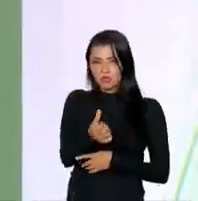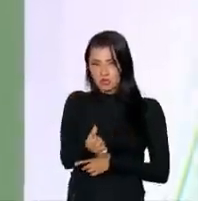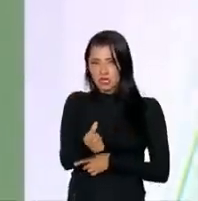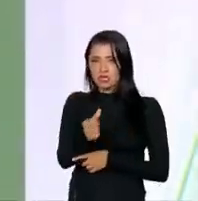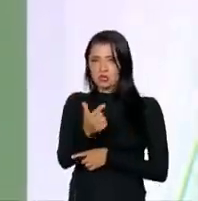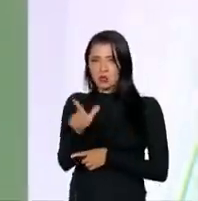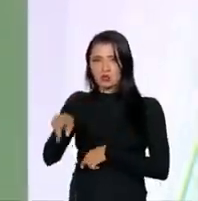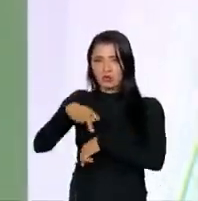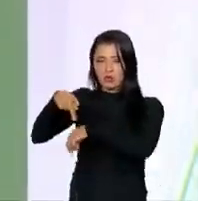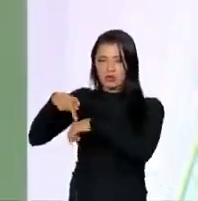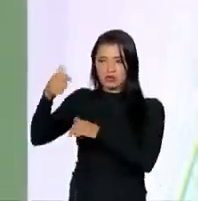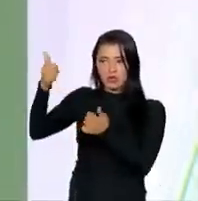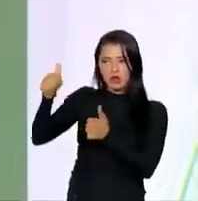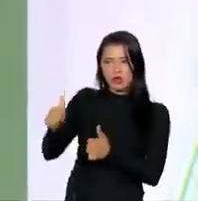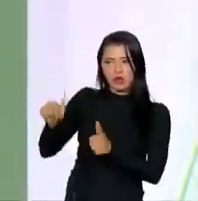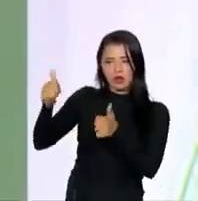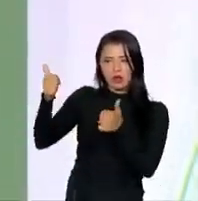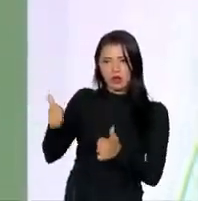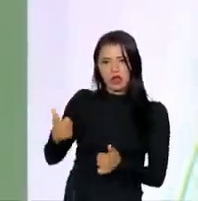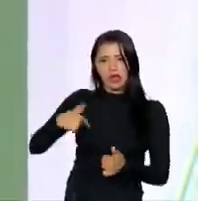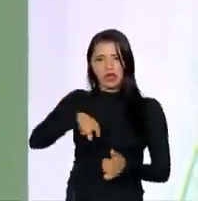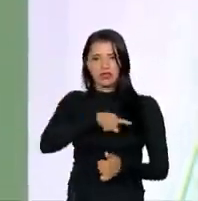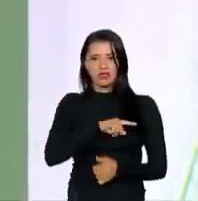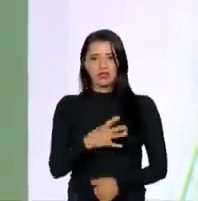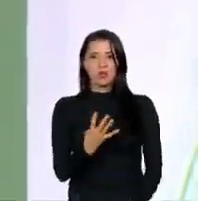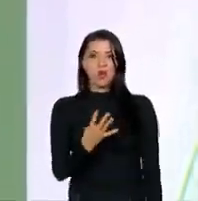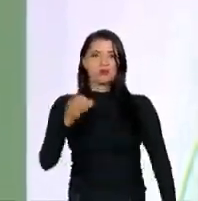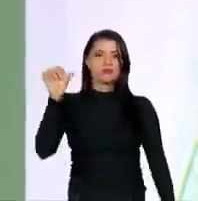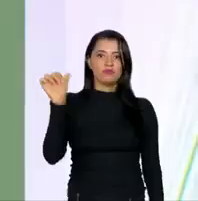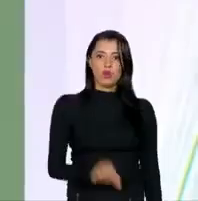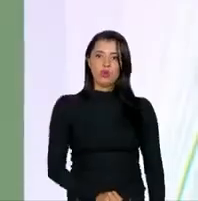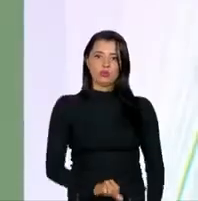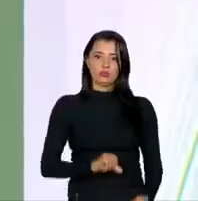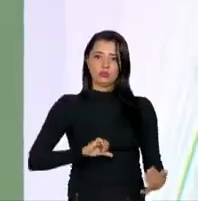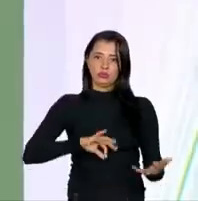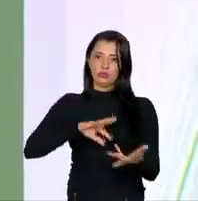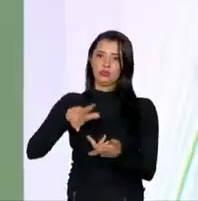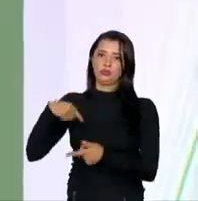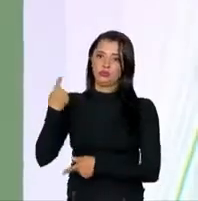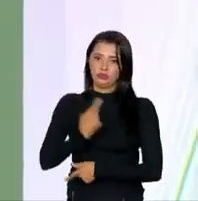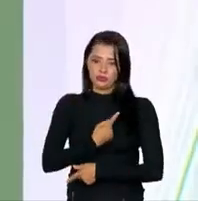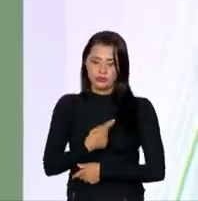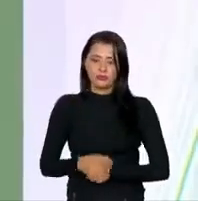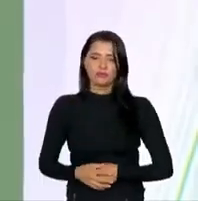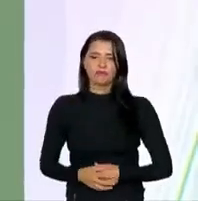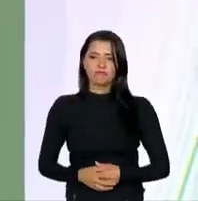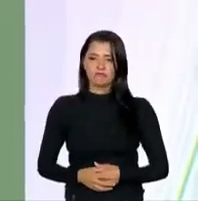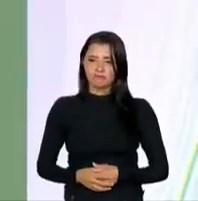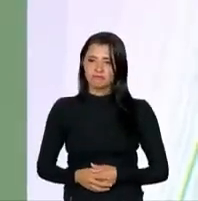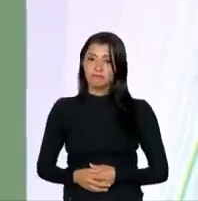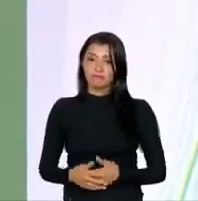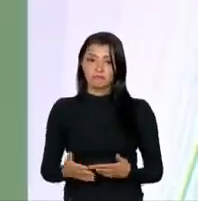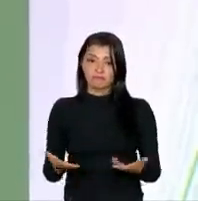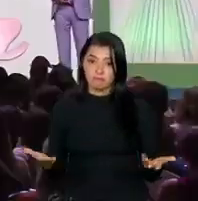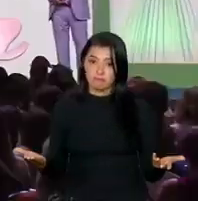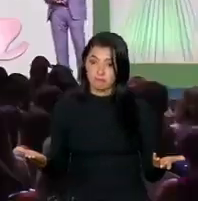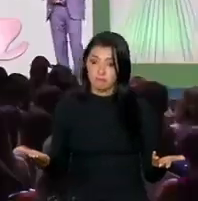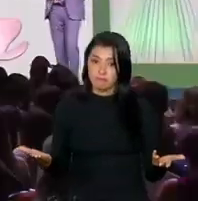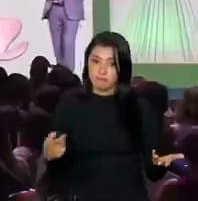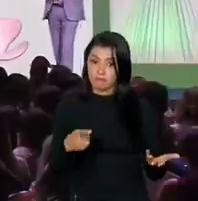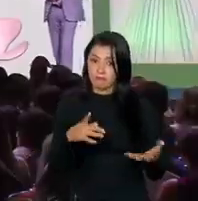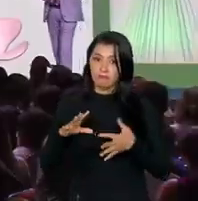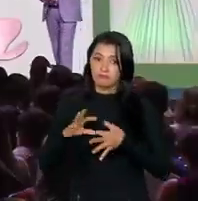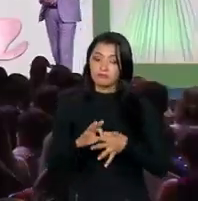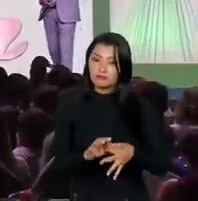países avaliados, nós estamos entre o quarto pior do mundo. Então, veja o cenário.